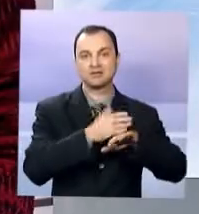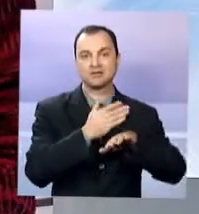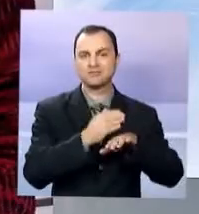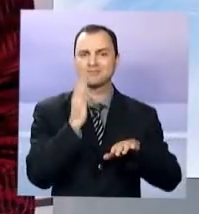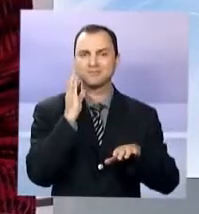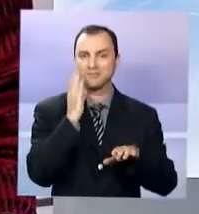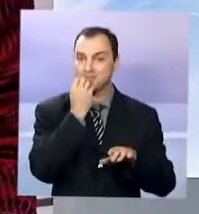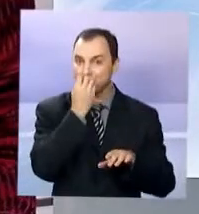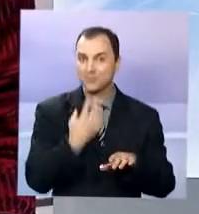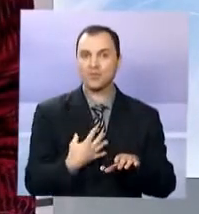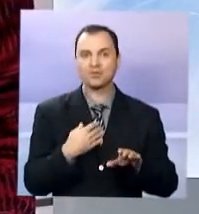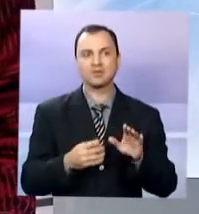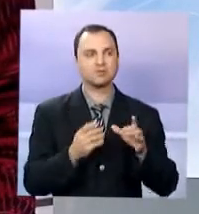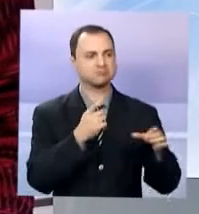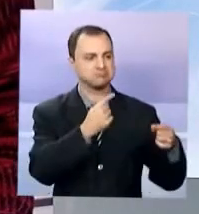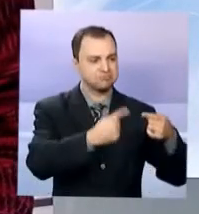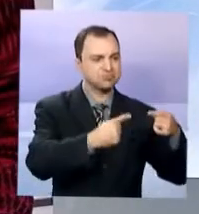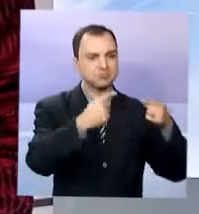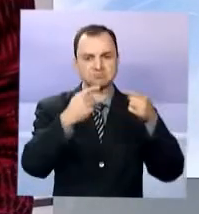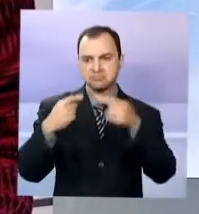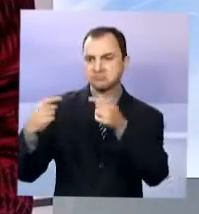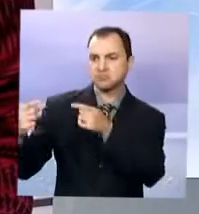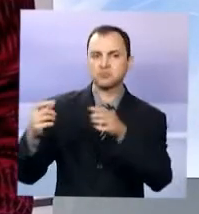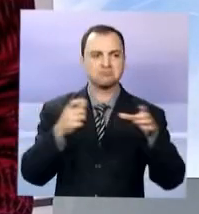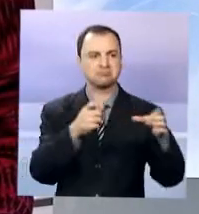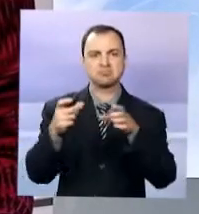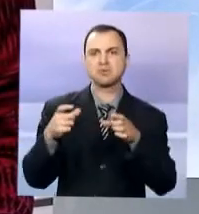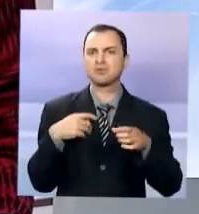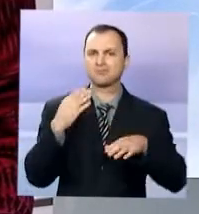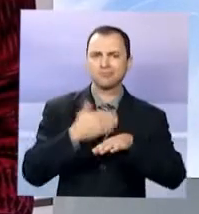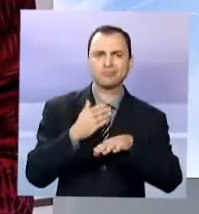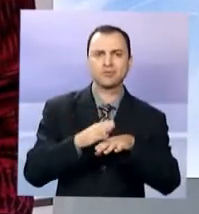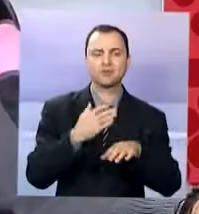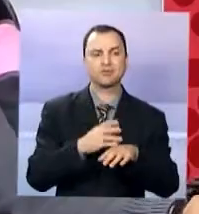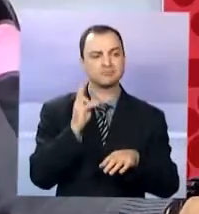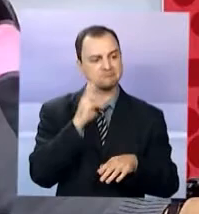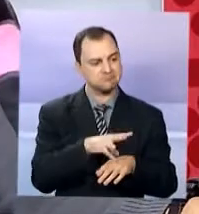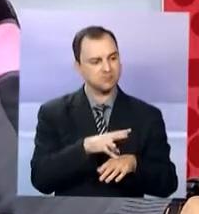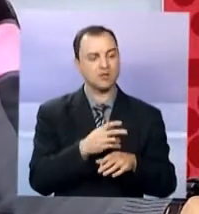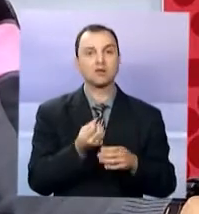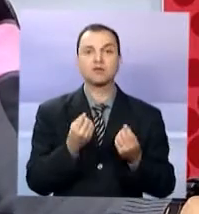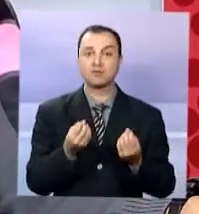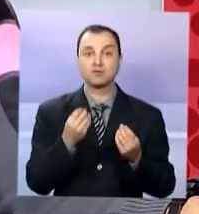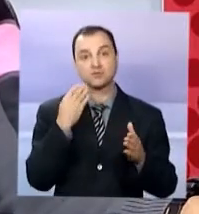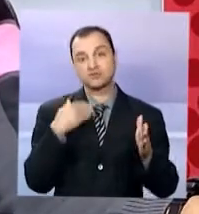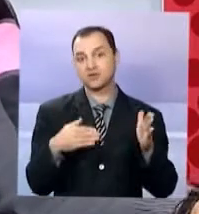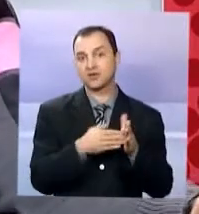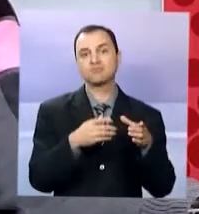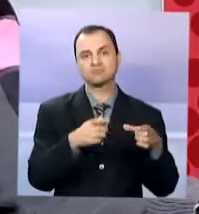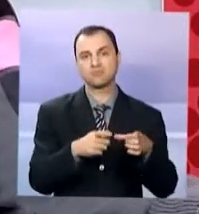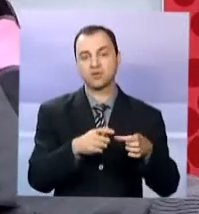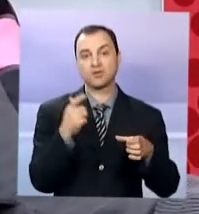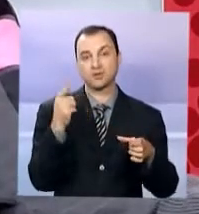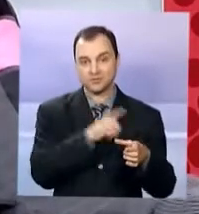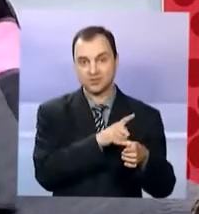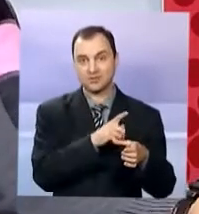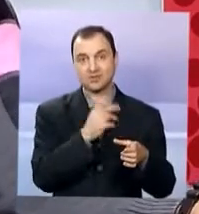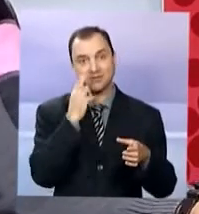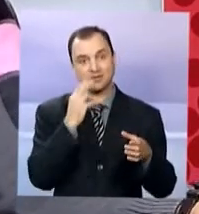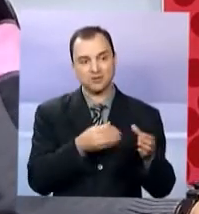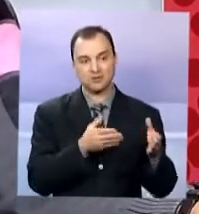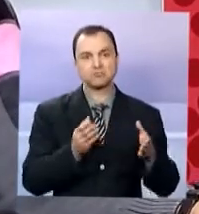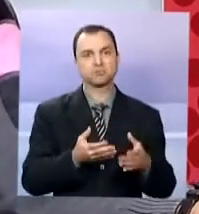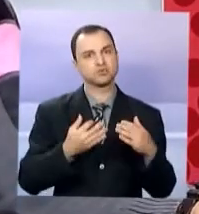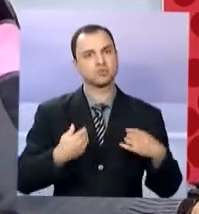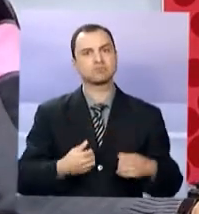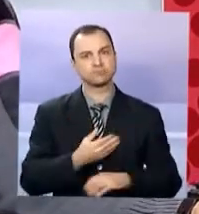bacana né o campeonato aqui campeonato lá fase Entrei na mente e só dessa forma para a gente poder chegar algum lugar e e que a